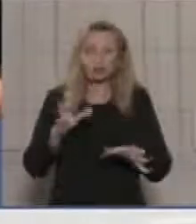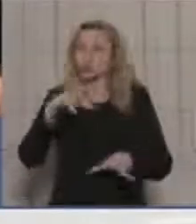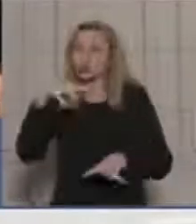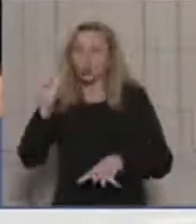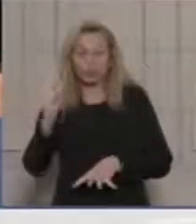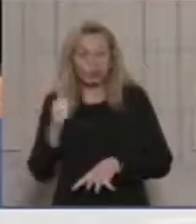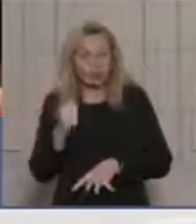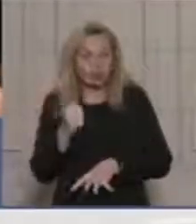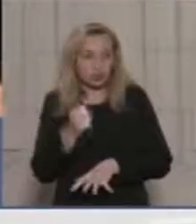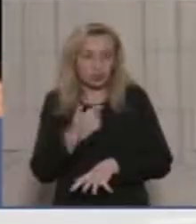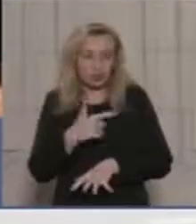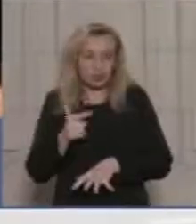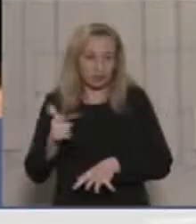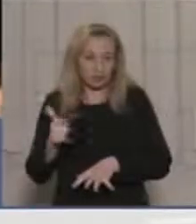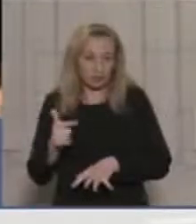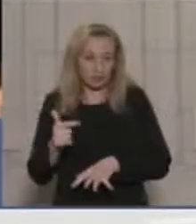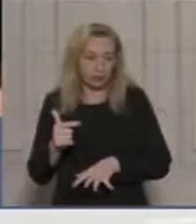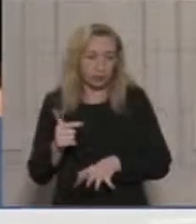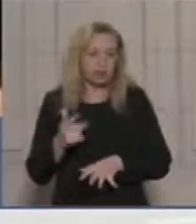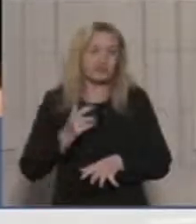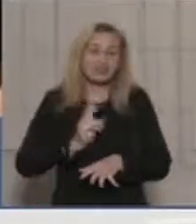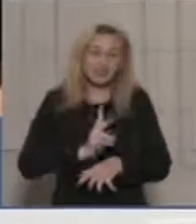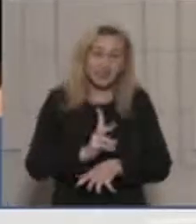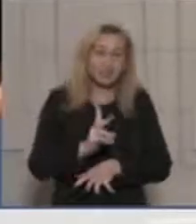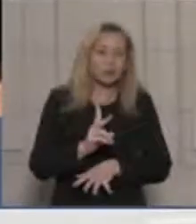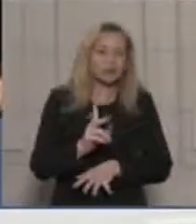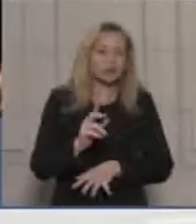teve ojeriza